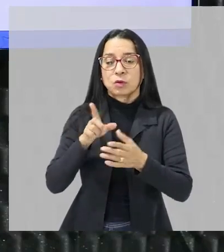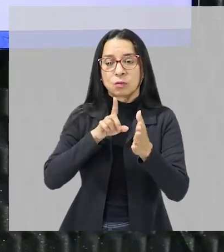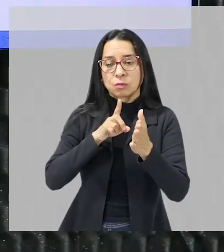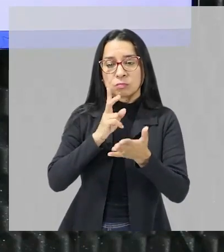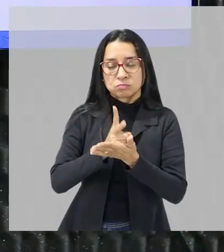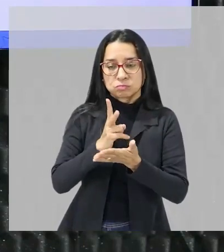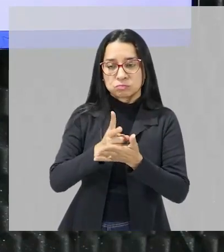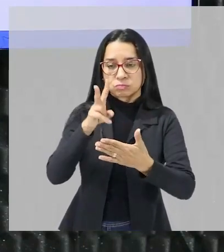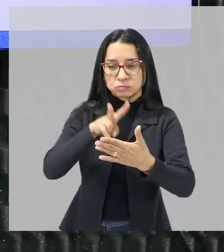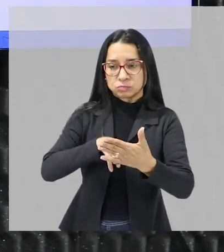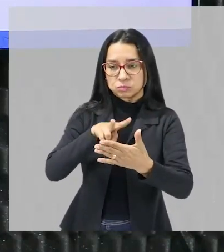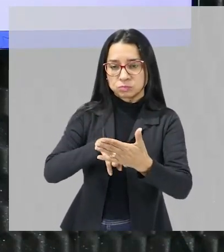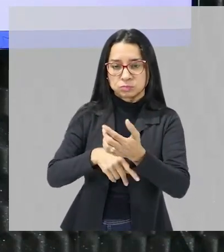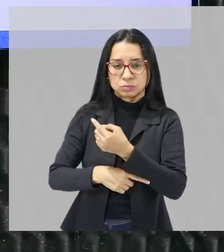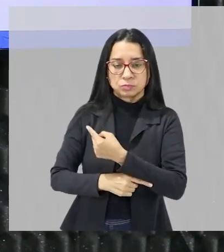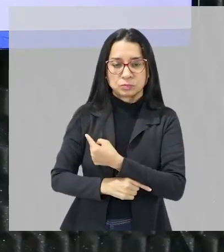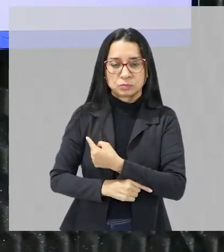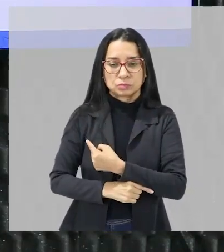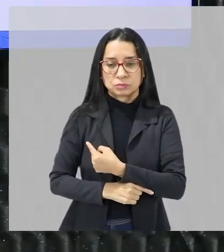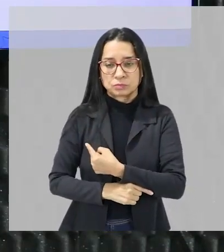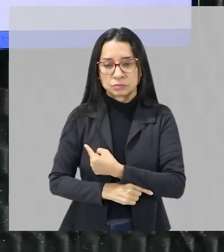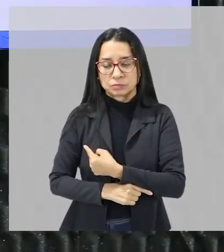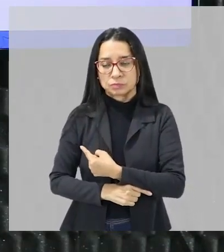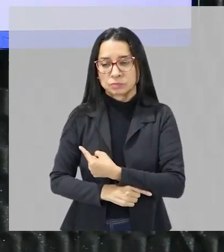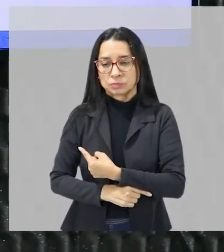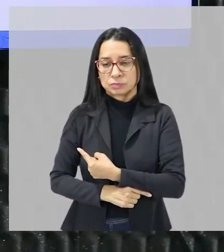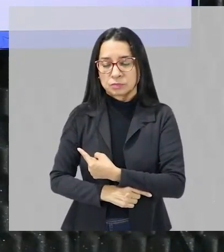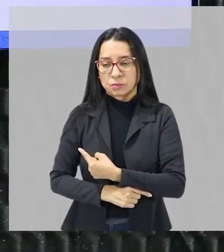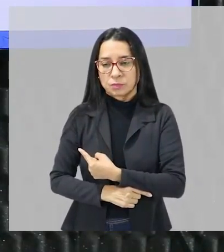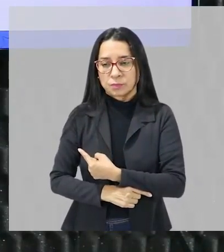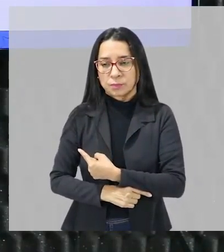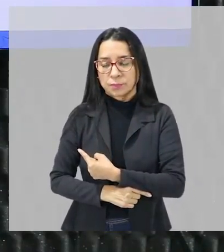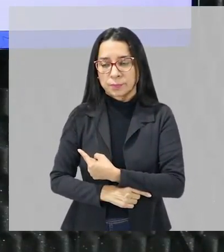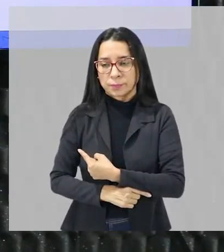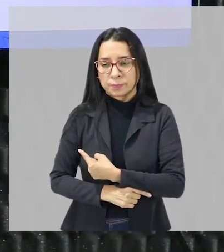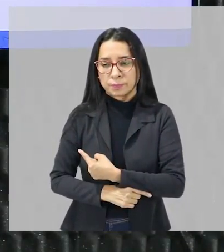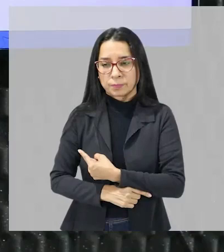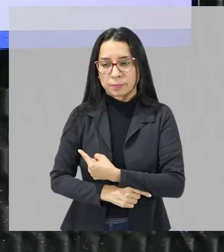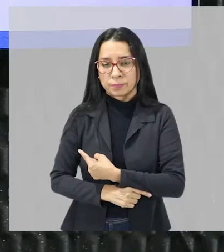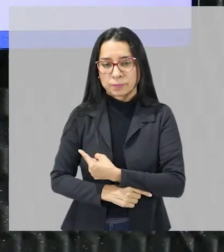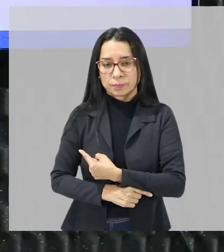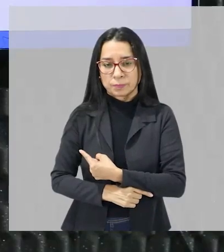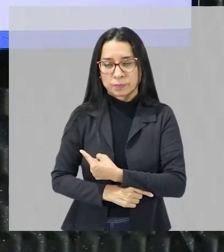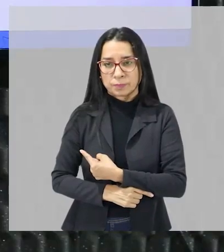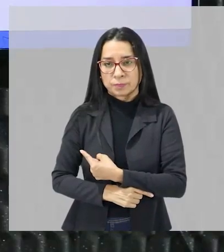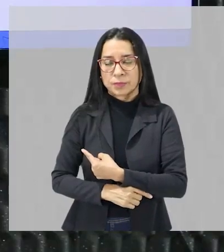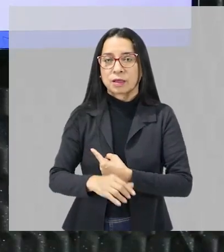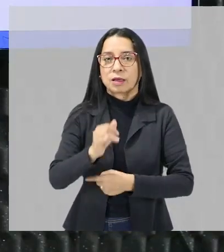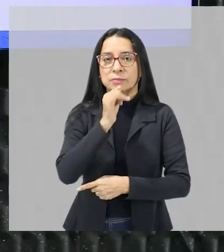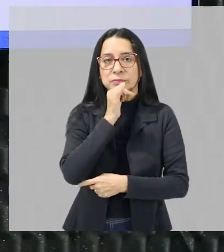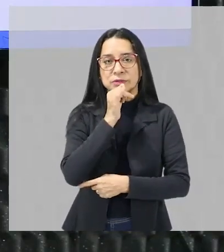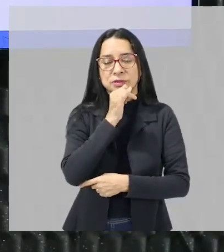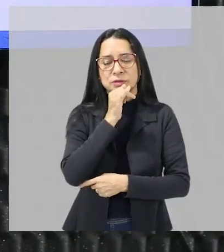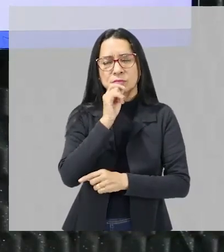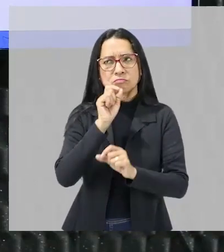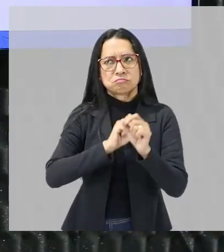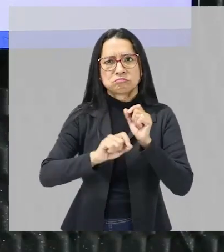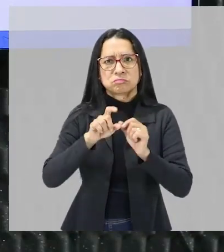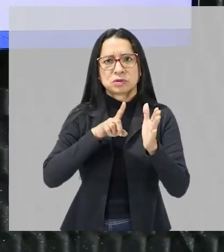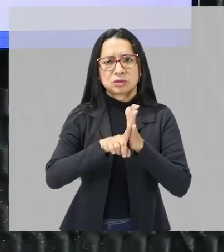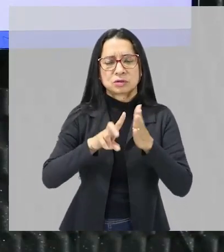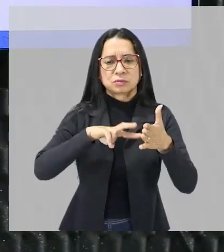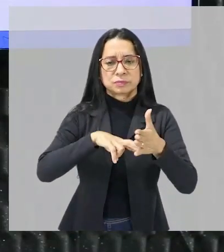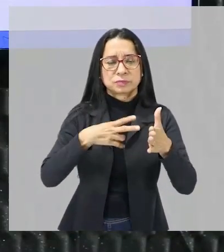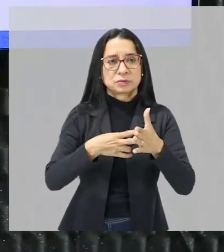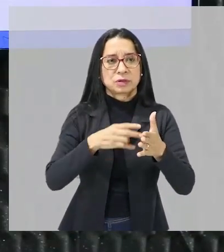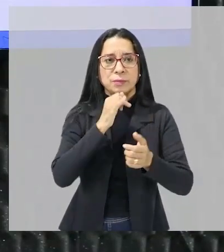são manipulados ou não, mas quem manipula os meios. Eu vou te dar um exemplo do que a questão quer dizer. Vamos